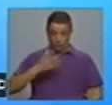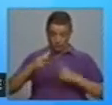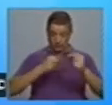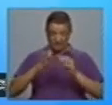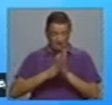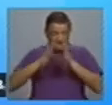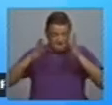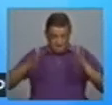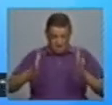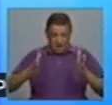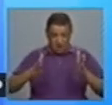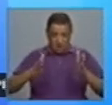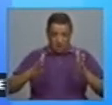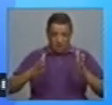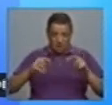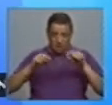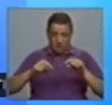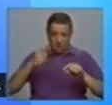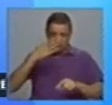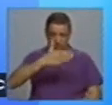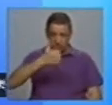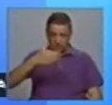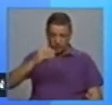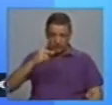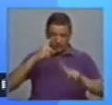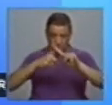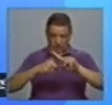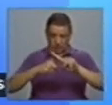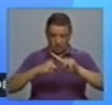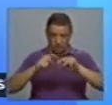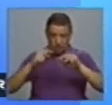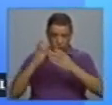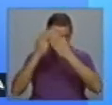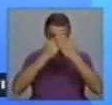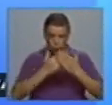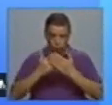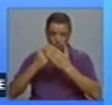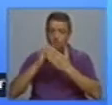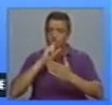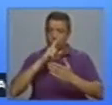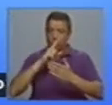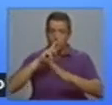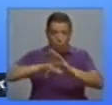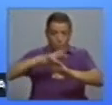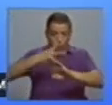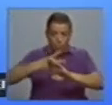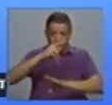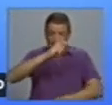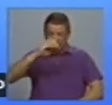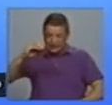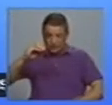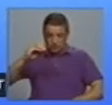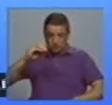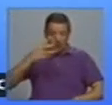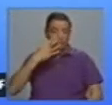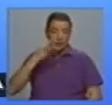com estrelas de grande massa, até 150 vezes, então o que nos diz este estudo é que não, até pode chegar ao dobro. Podemos estar ainda a